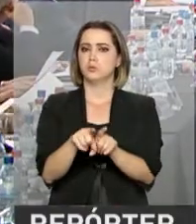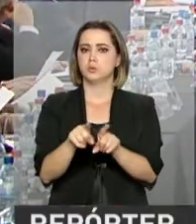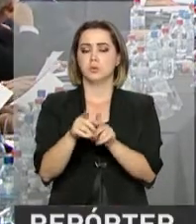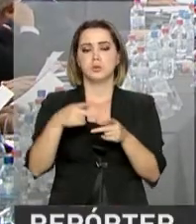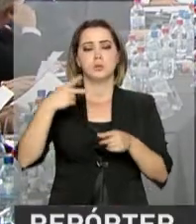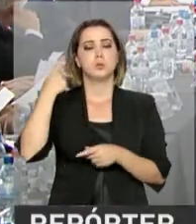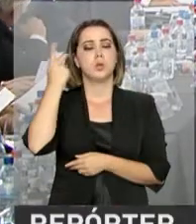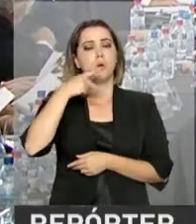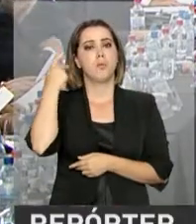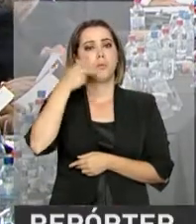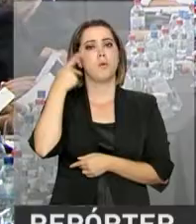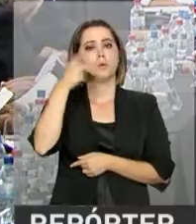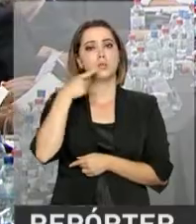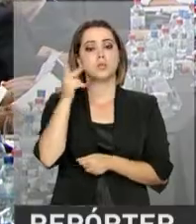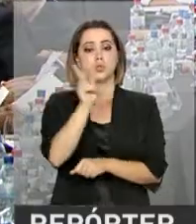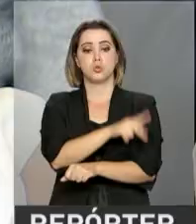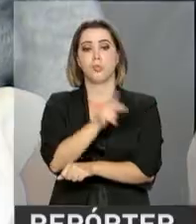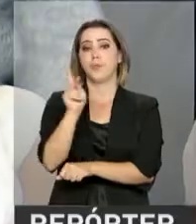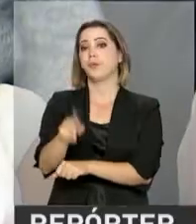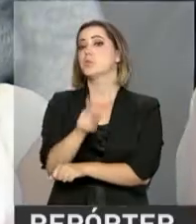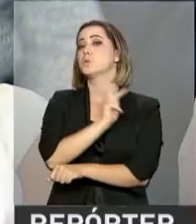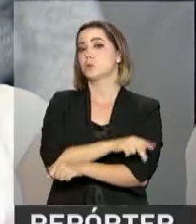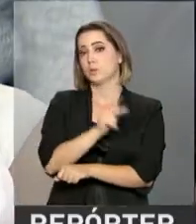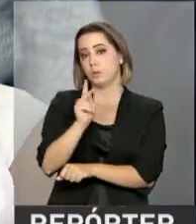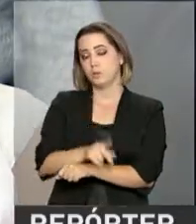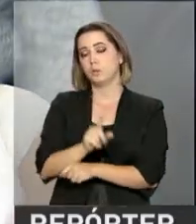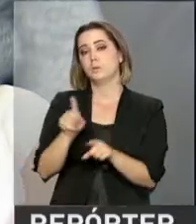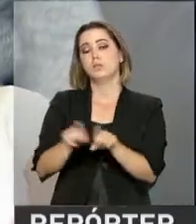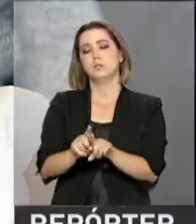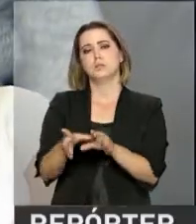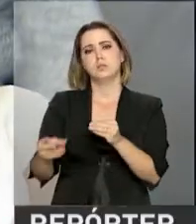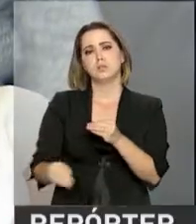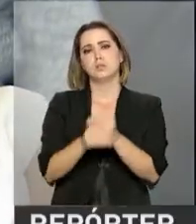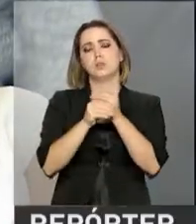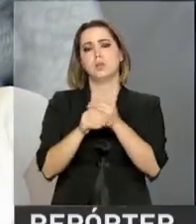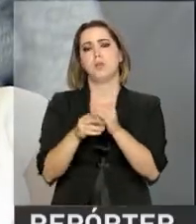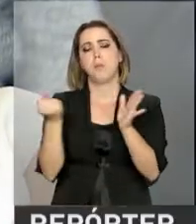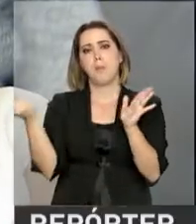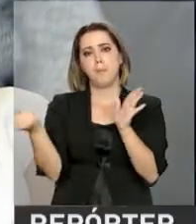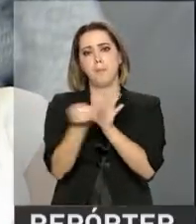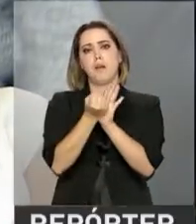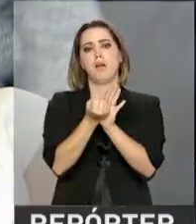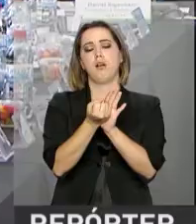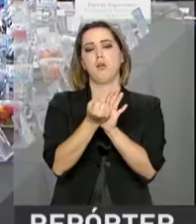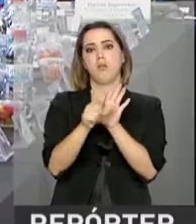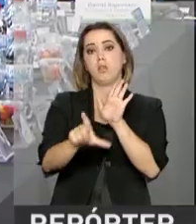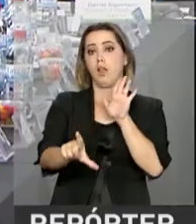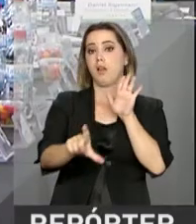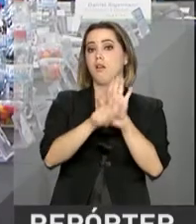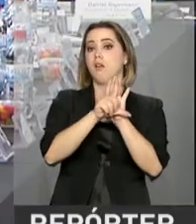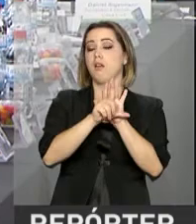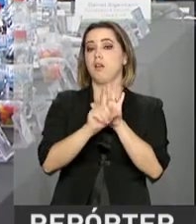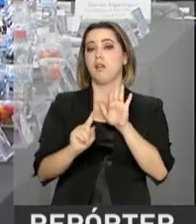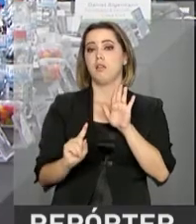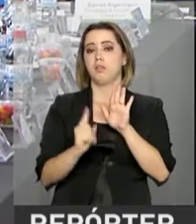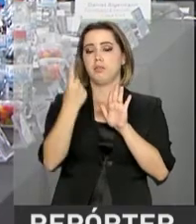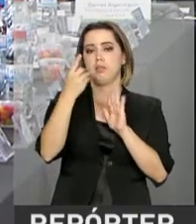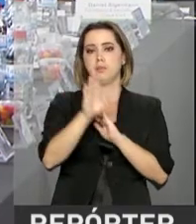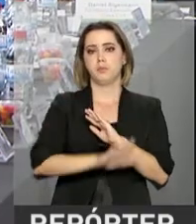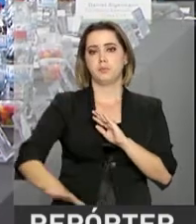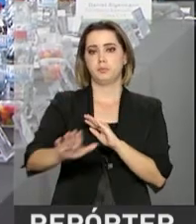nacional de formação de professores ea implementação do marco legal da primeira infância questões que são